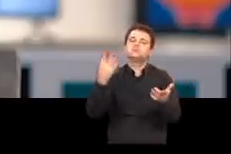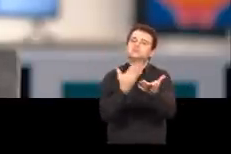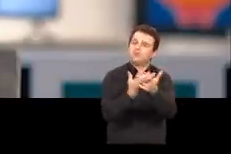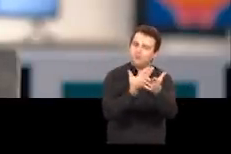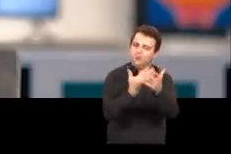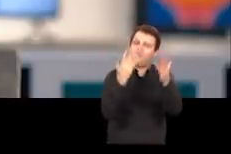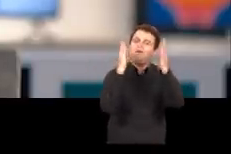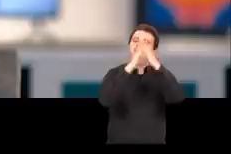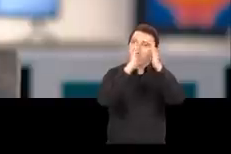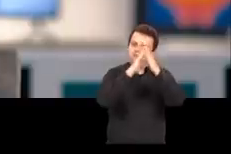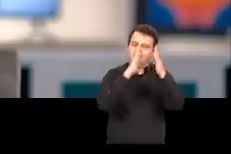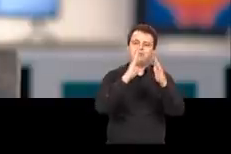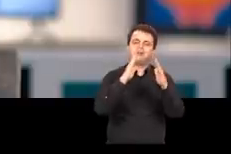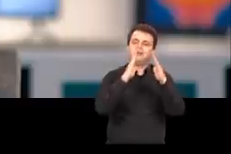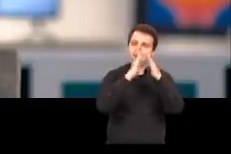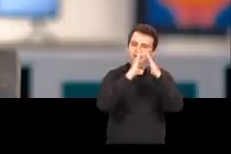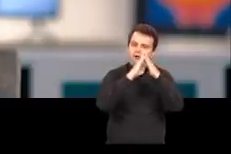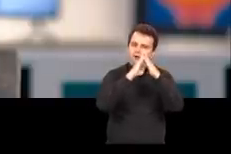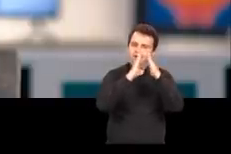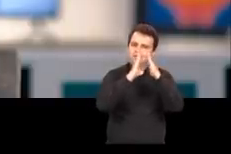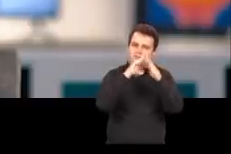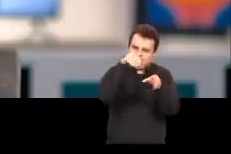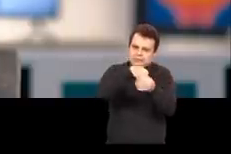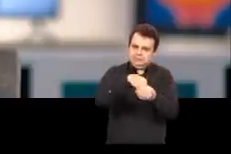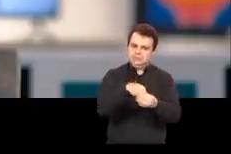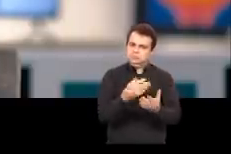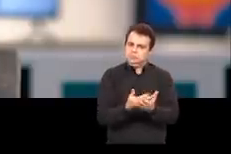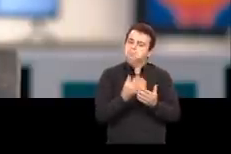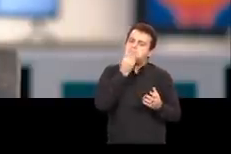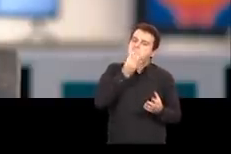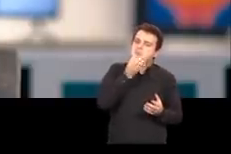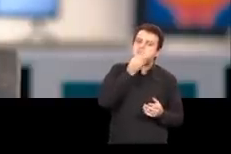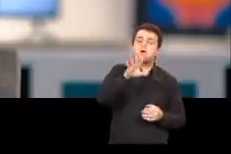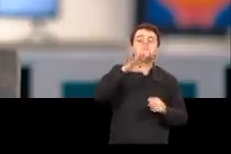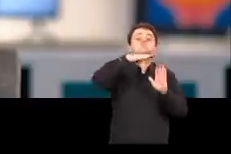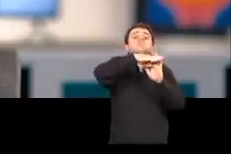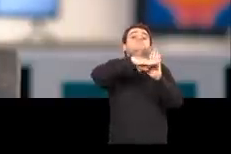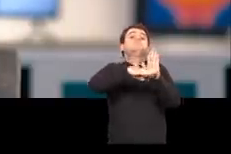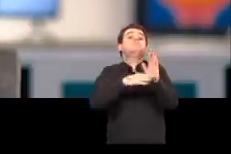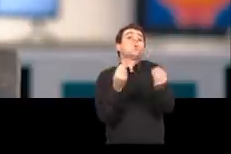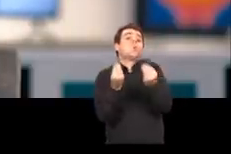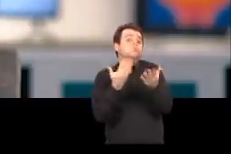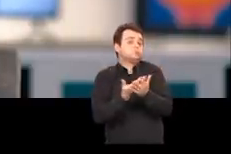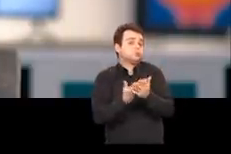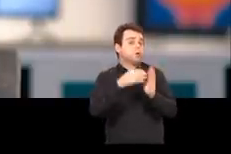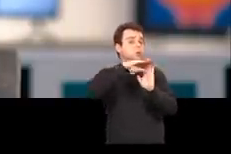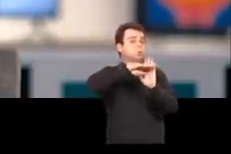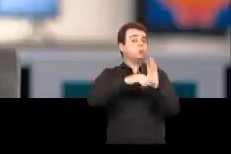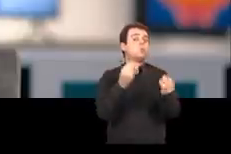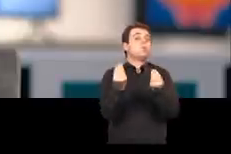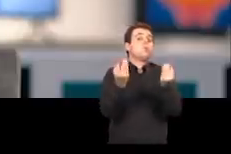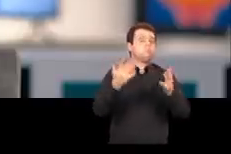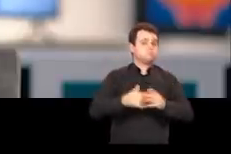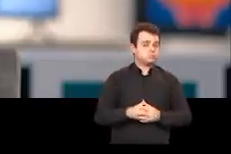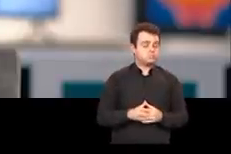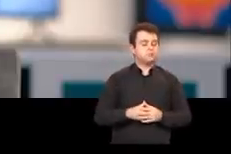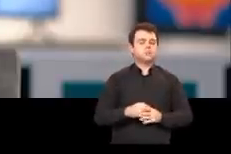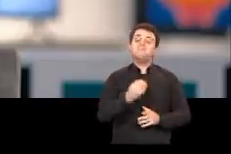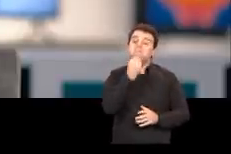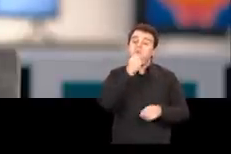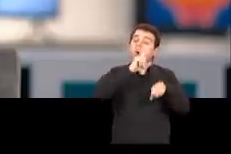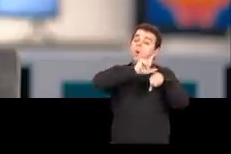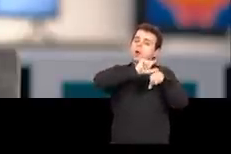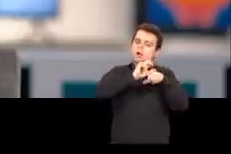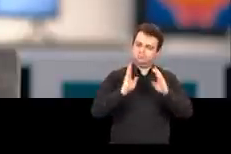Que bom! Mas e a rotina? Como está? É importante que se estabeleçam horários